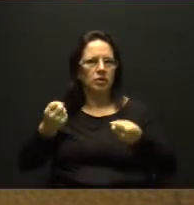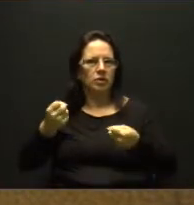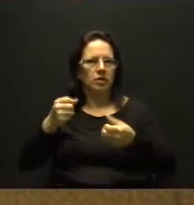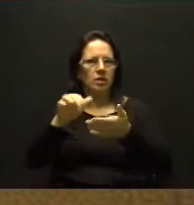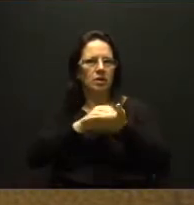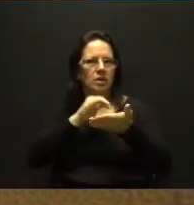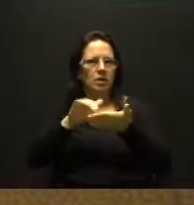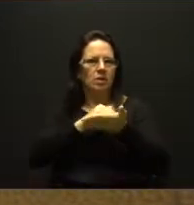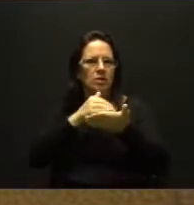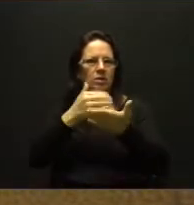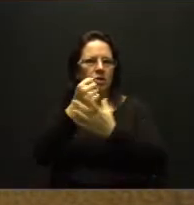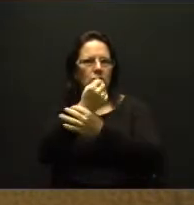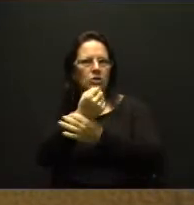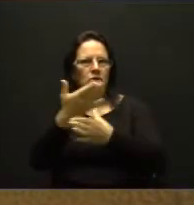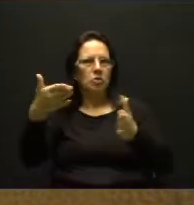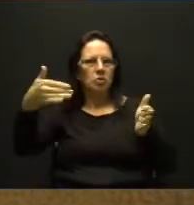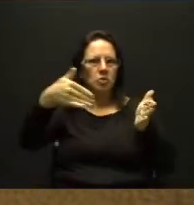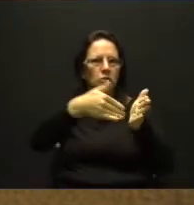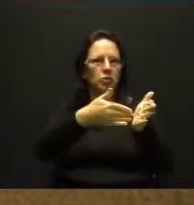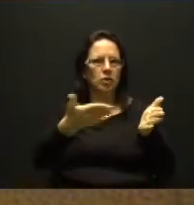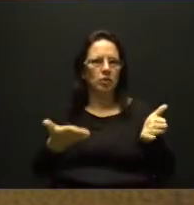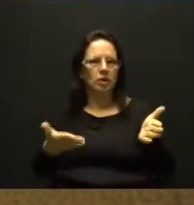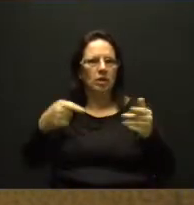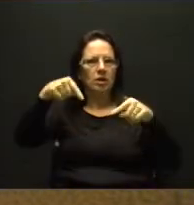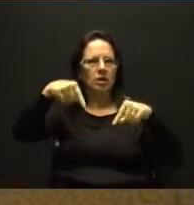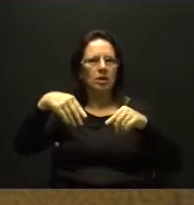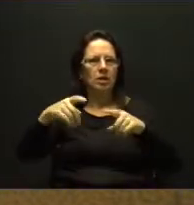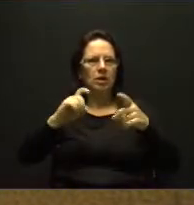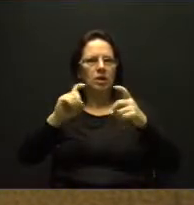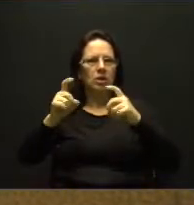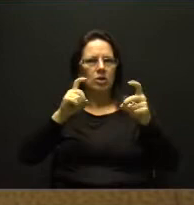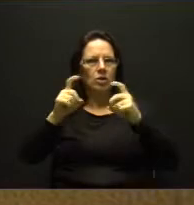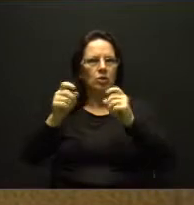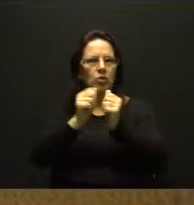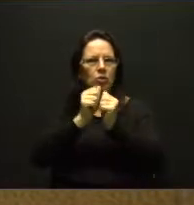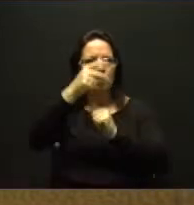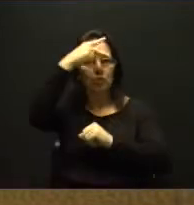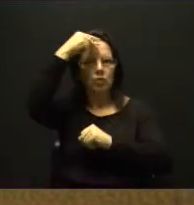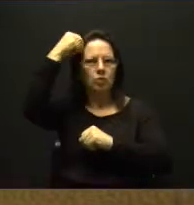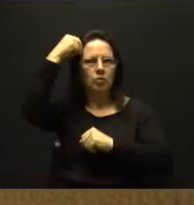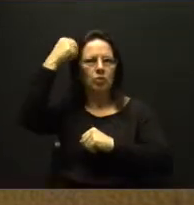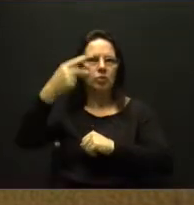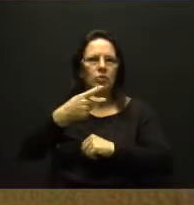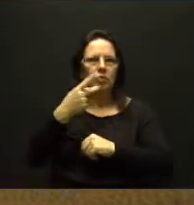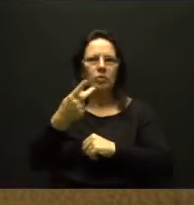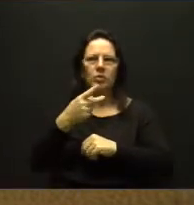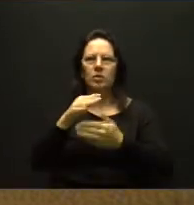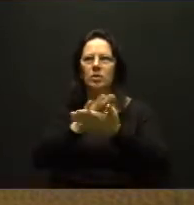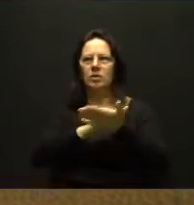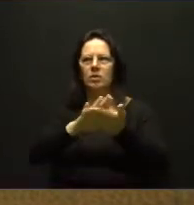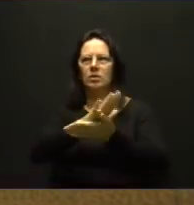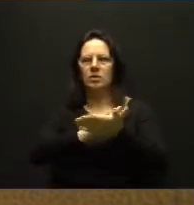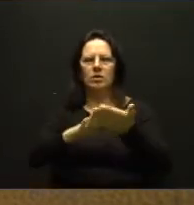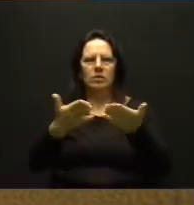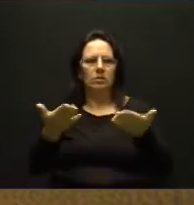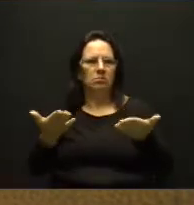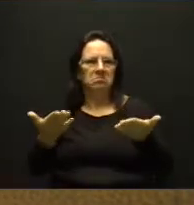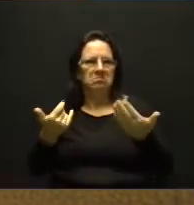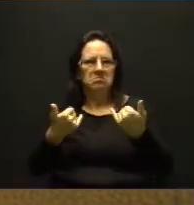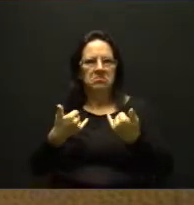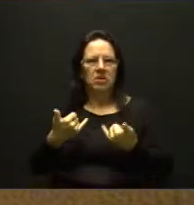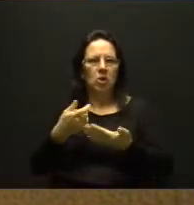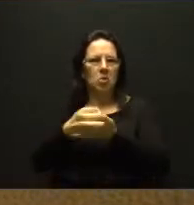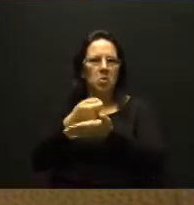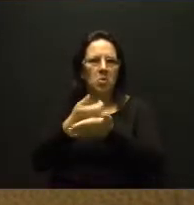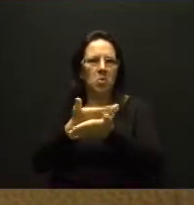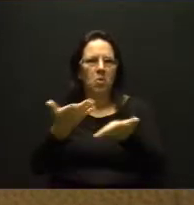chega à reunião junto com o prefeito nada com nada a gente cobra